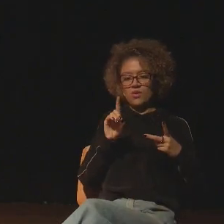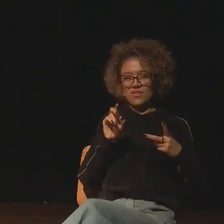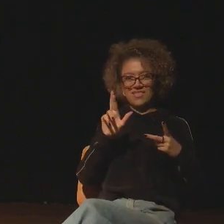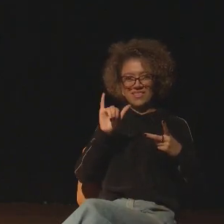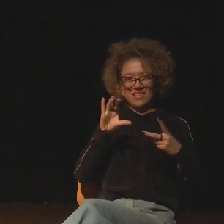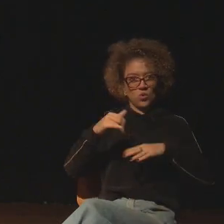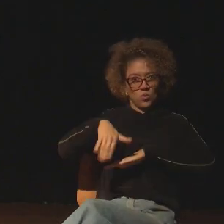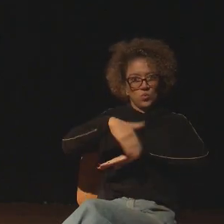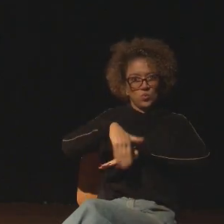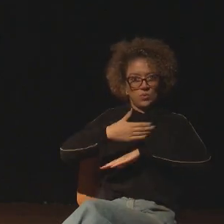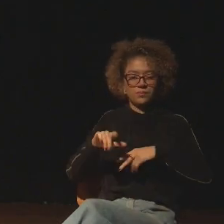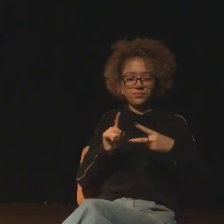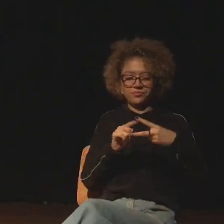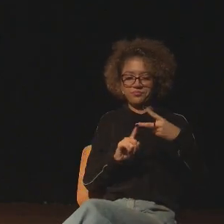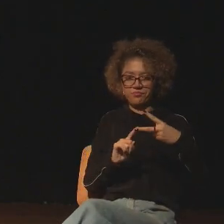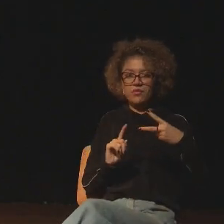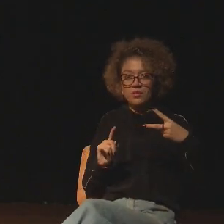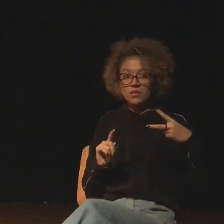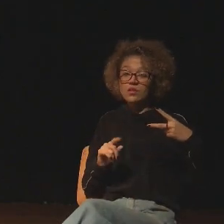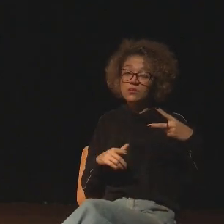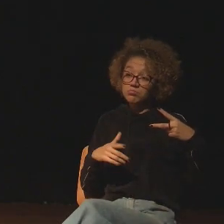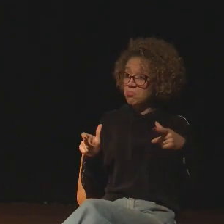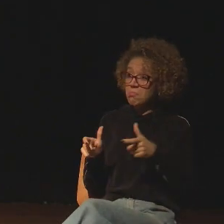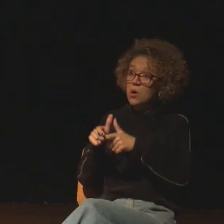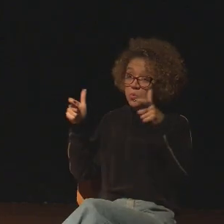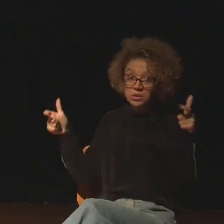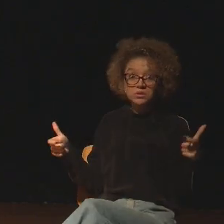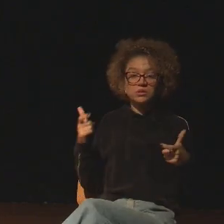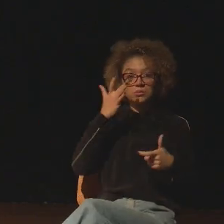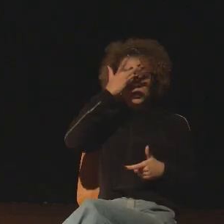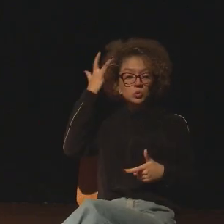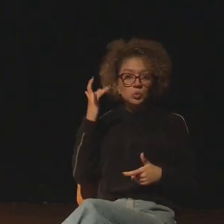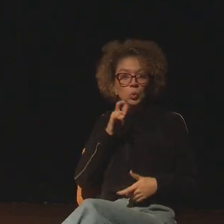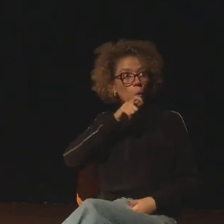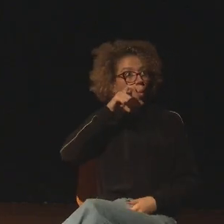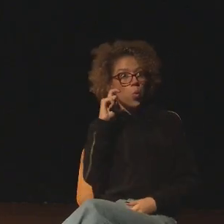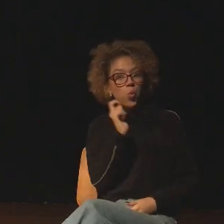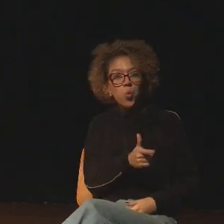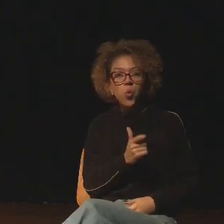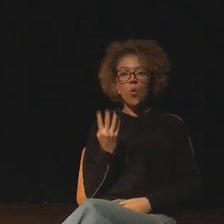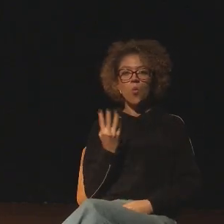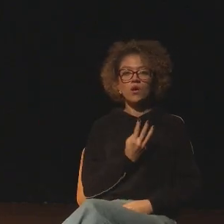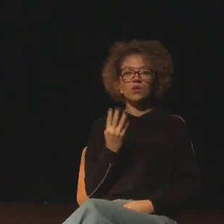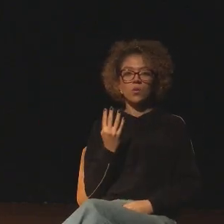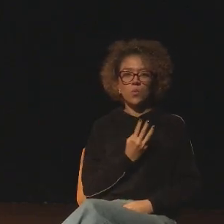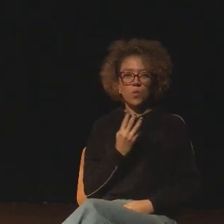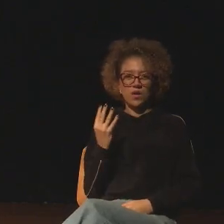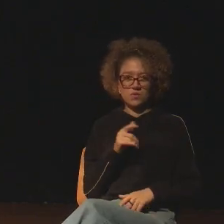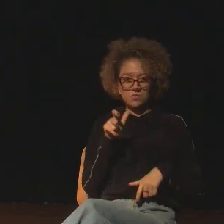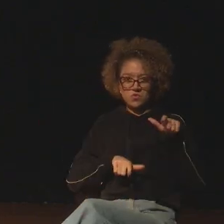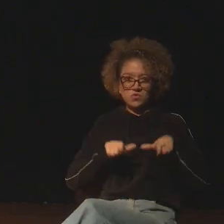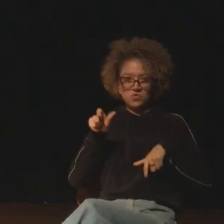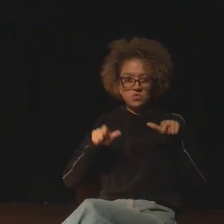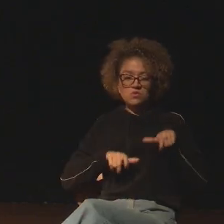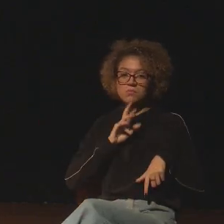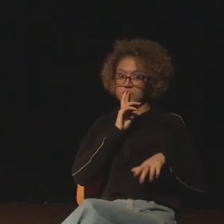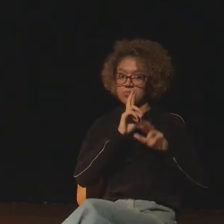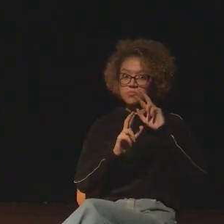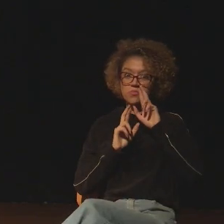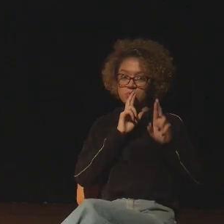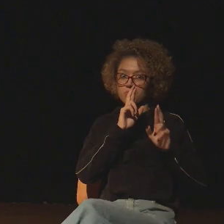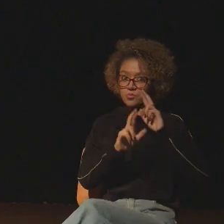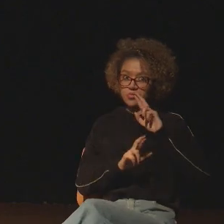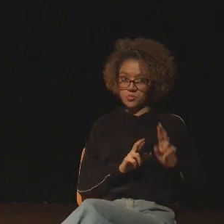gente teve uma parcela significativa aqui, esses 44% de visitantes do entorno,